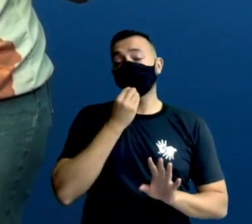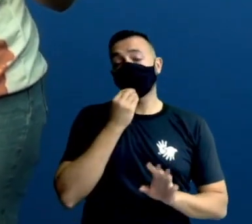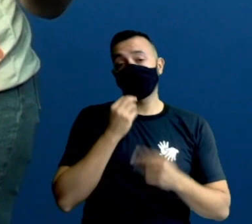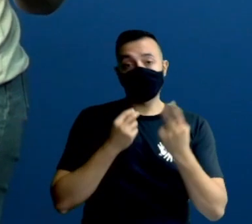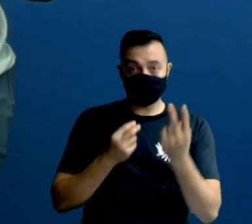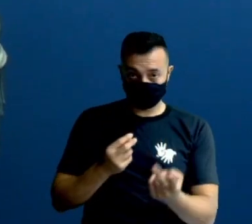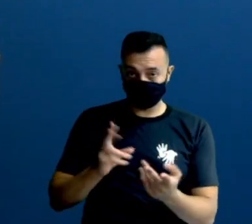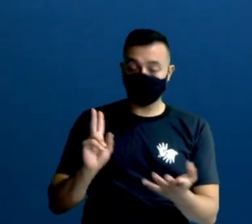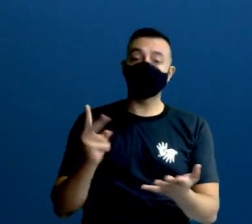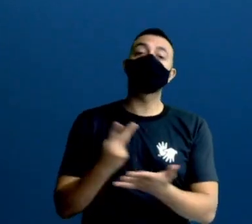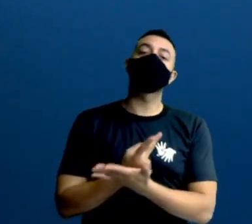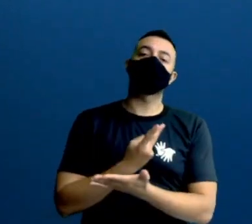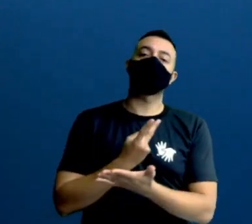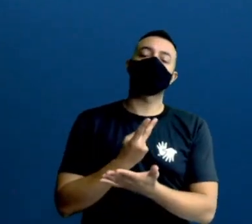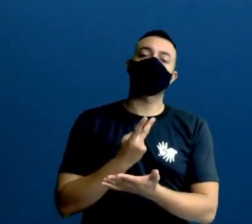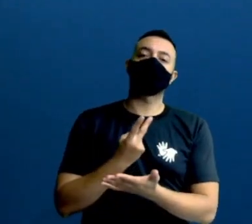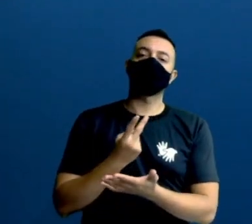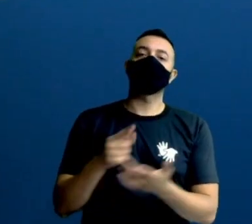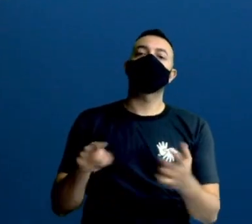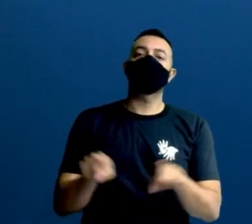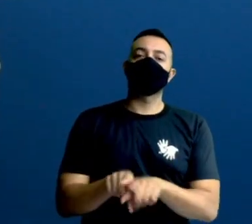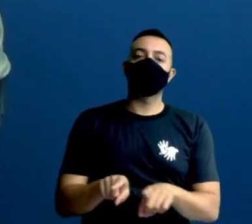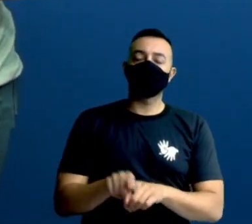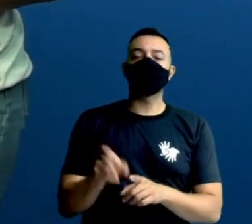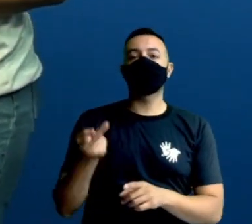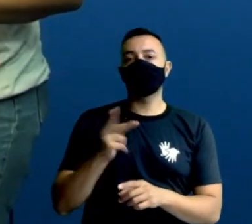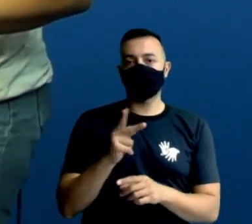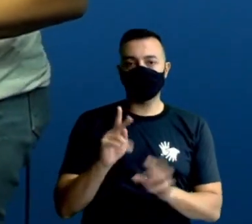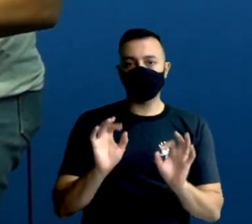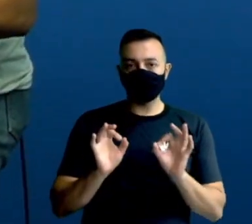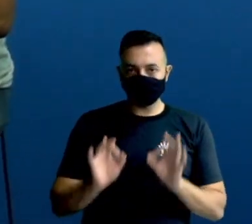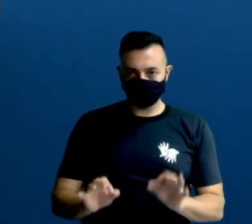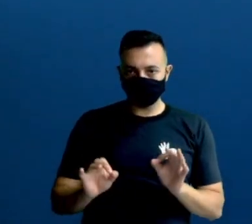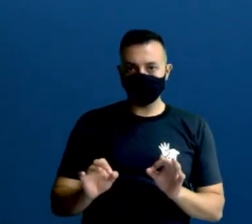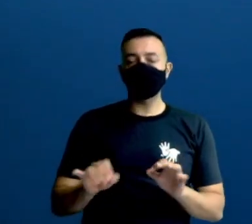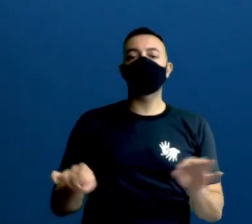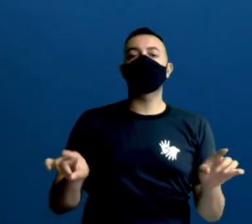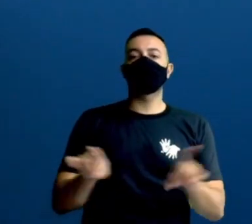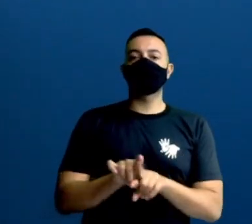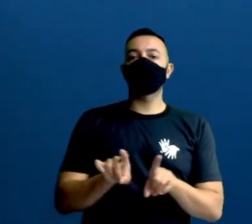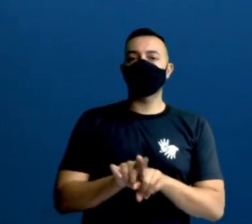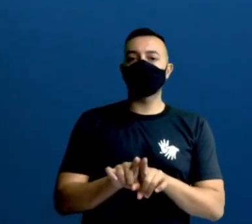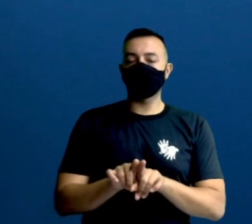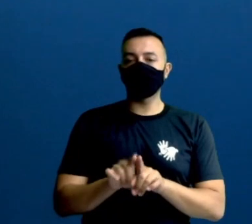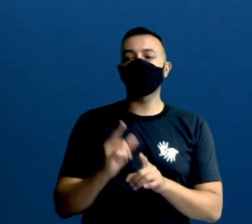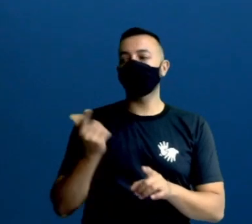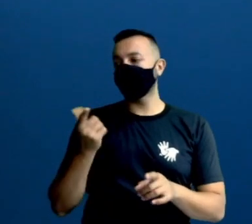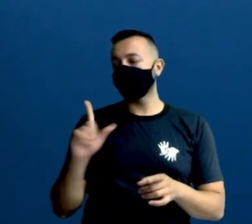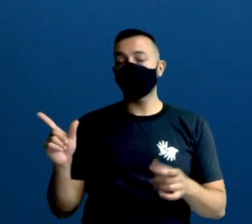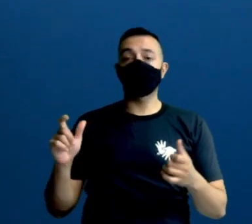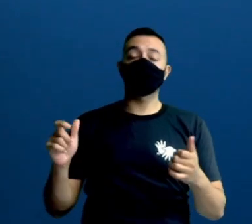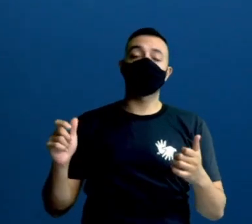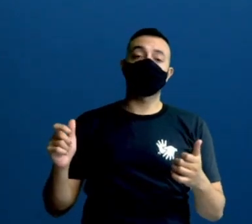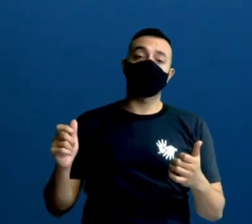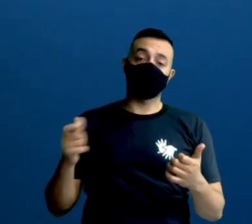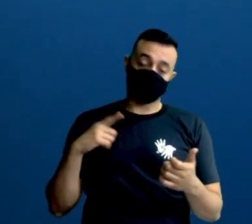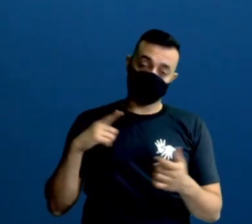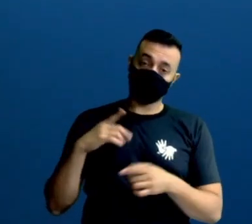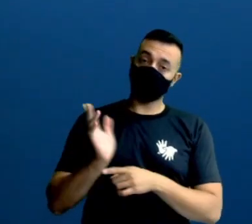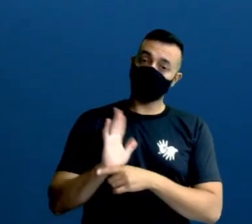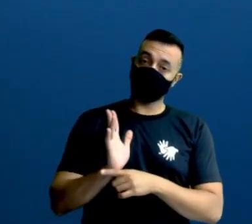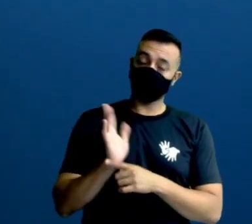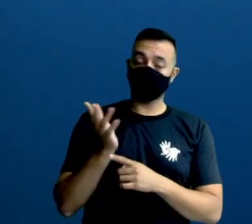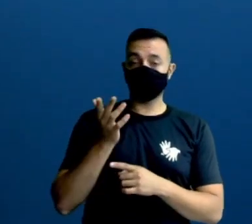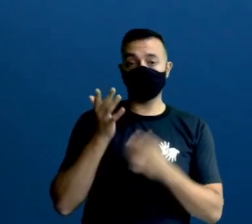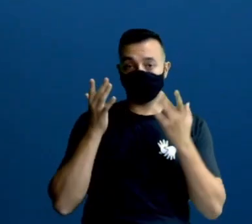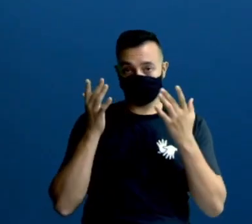provavelmente aconteceram também as duas, tá certo? E tem até uma outra animação da Disney que fala sobre isso,